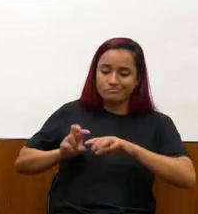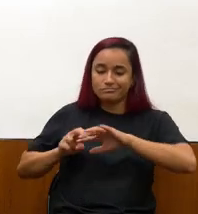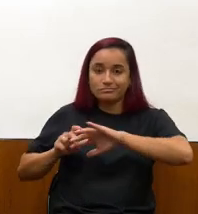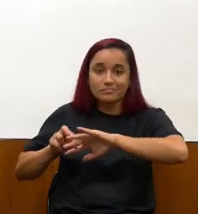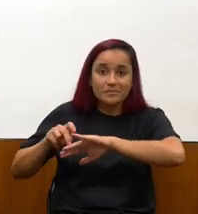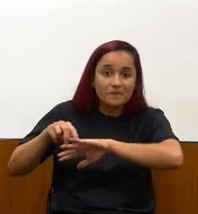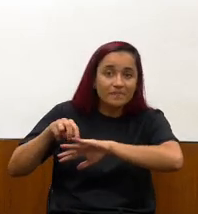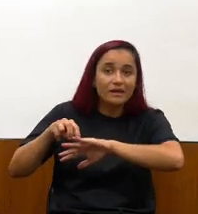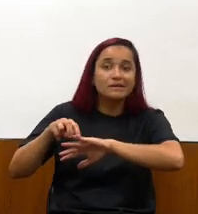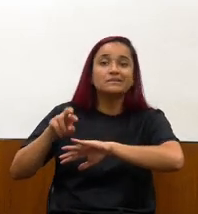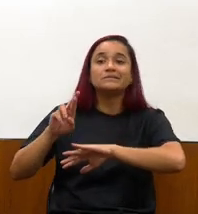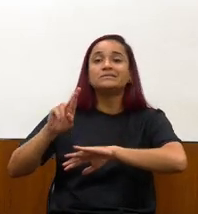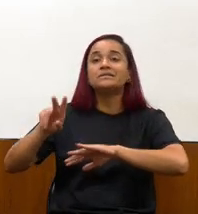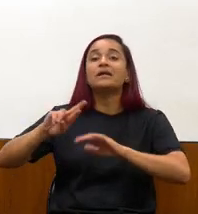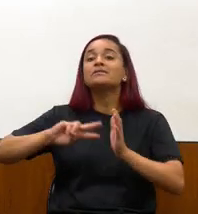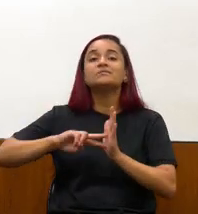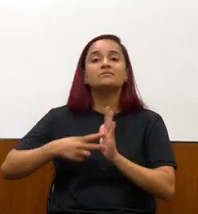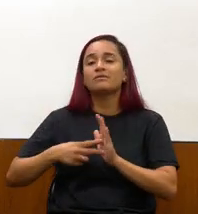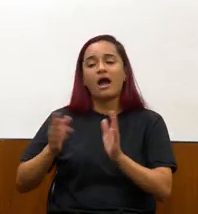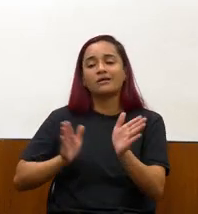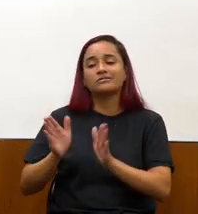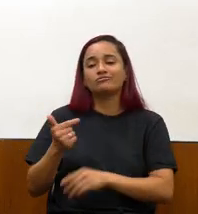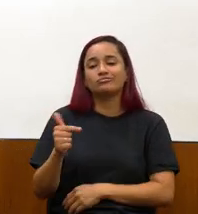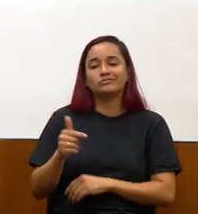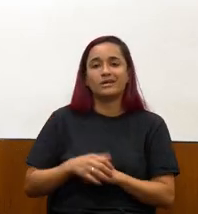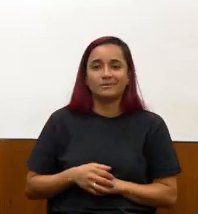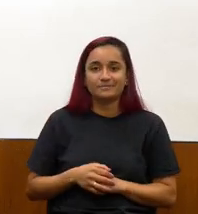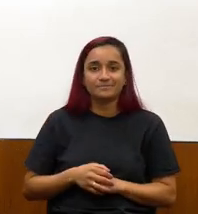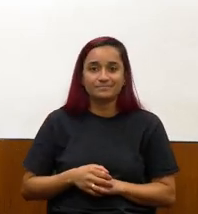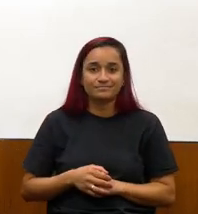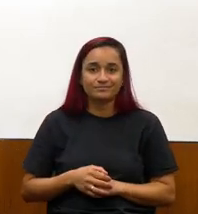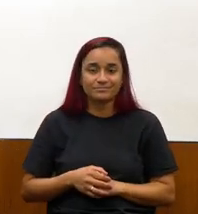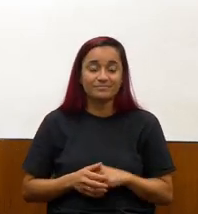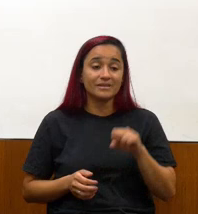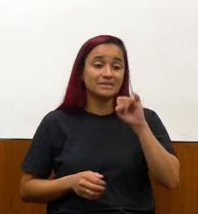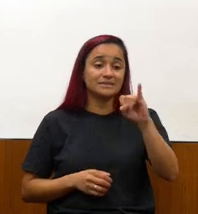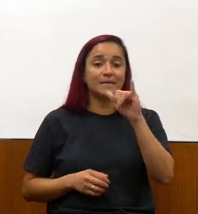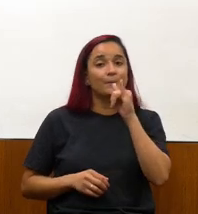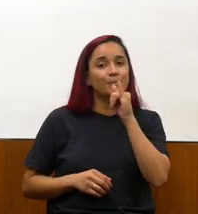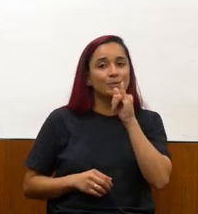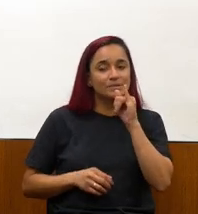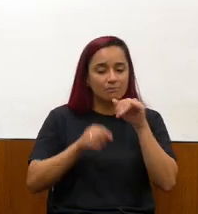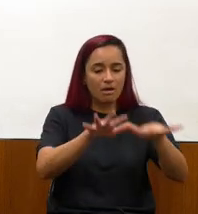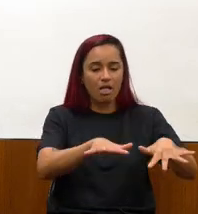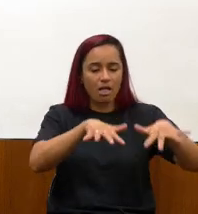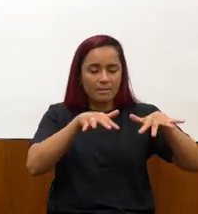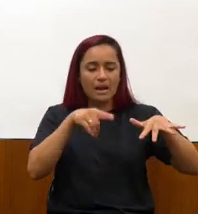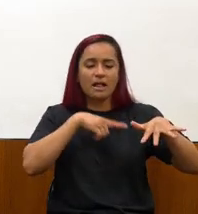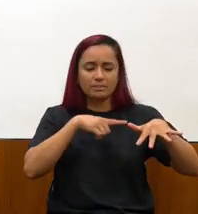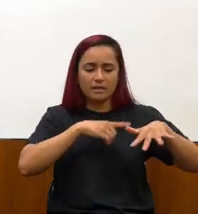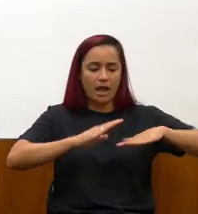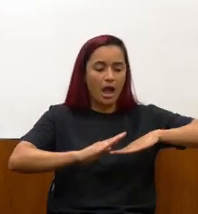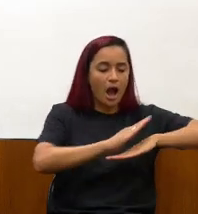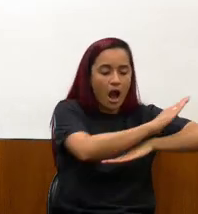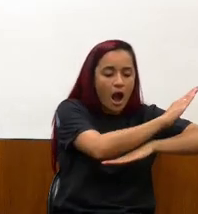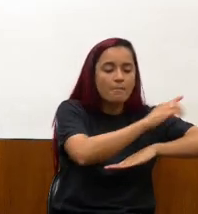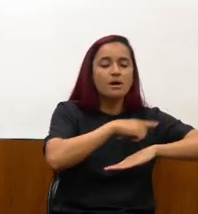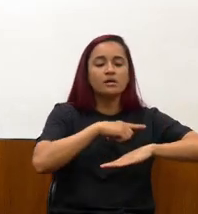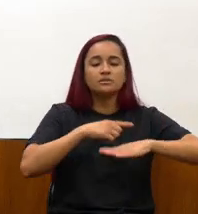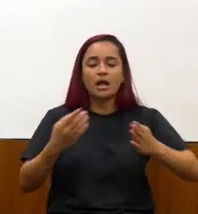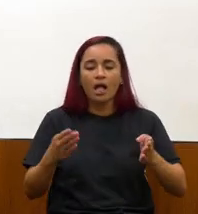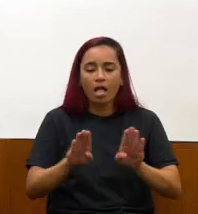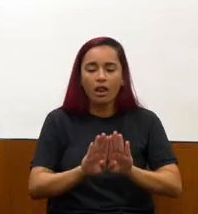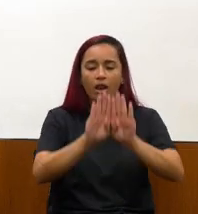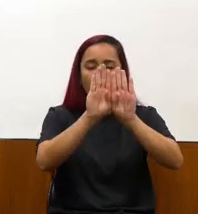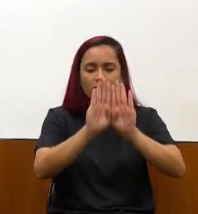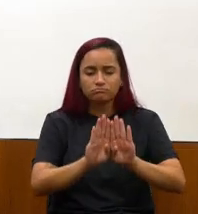não é acessível. Se, por exemplo, esse plenário tem uma rampa, também tem um elevador, tem uma escada